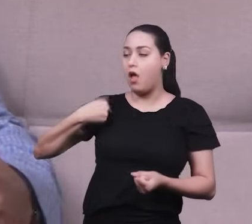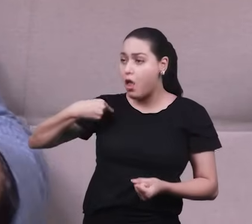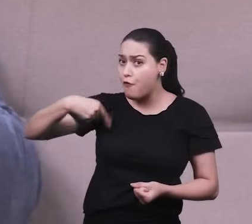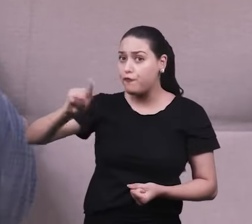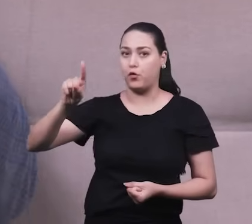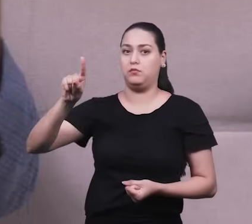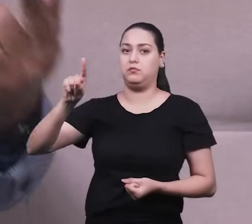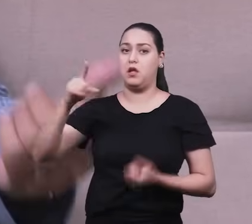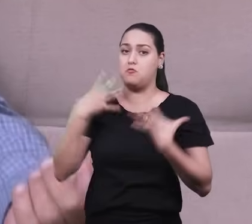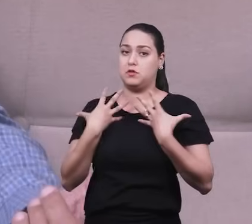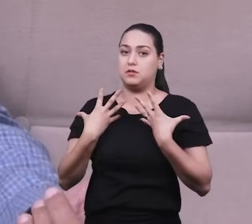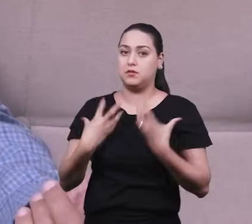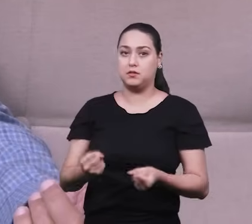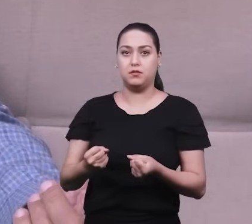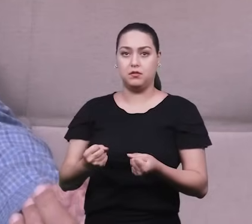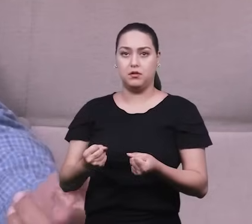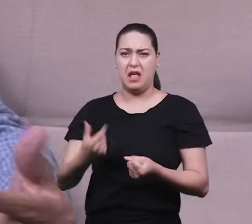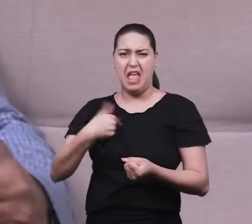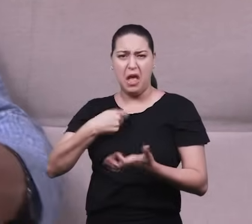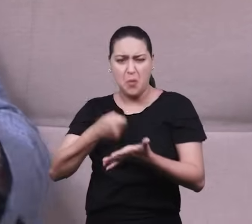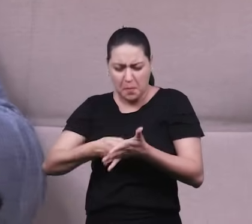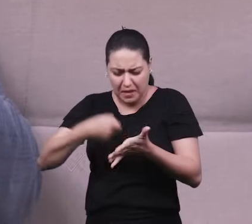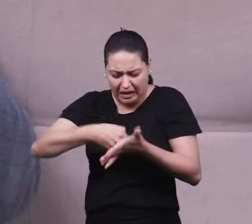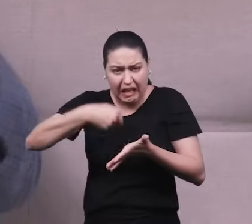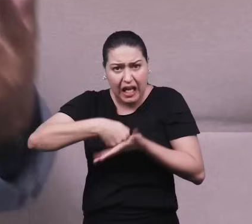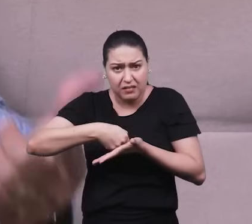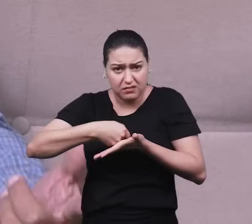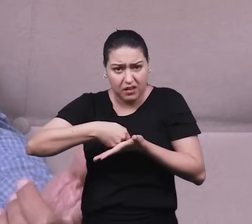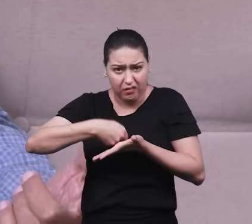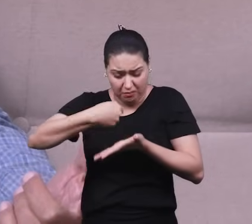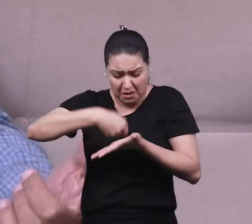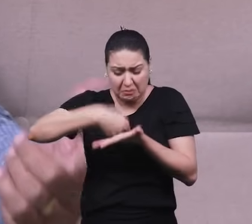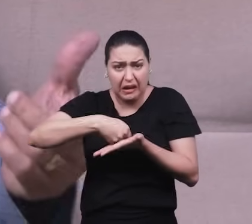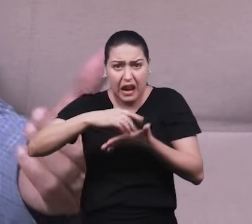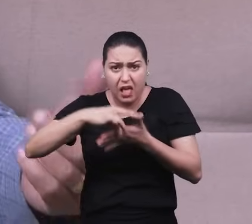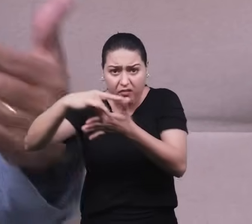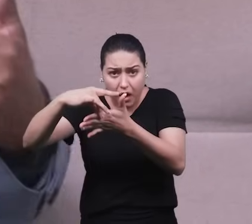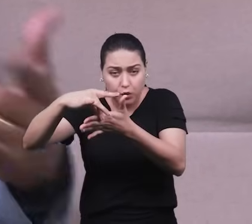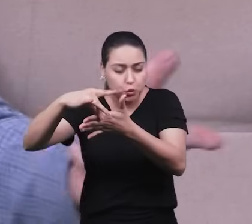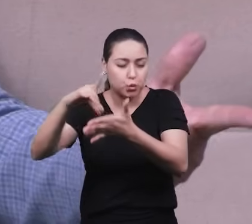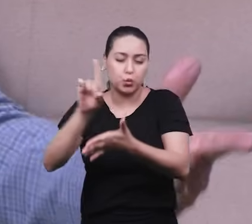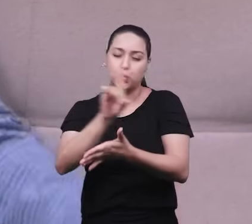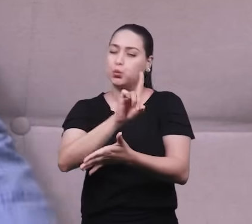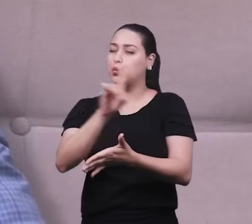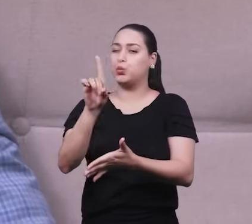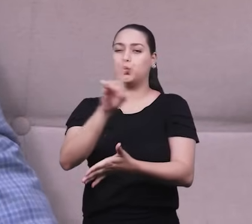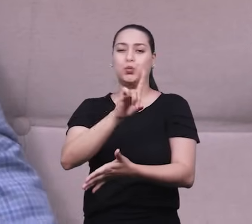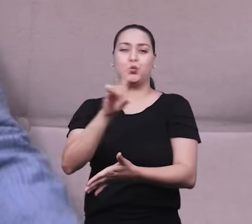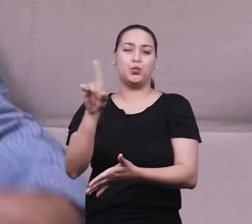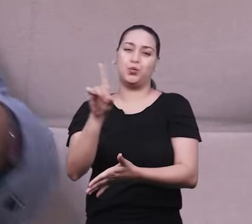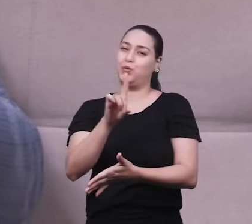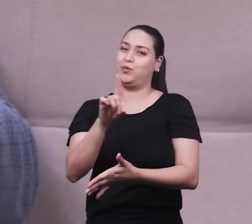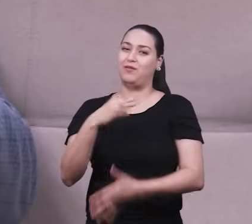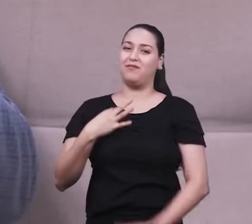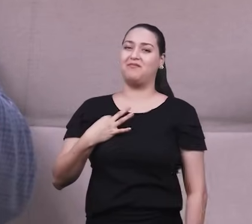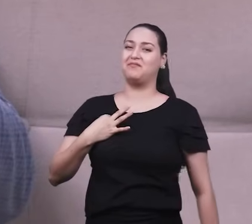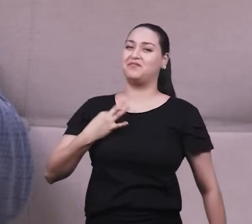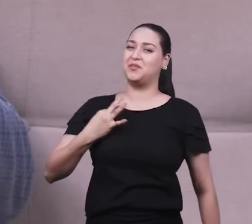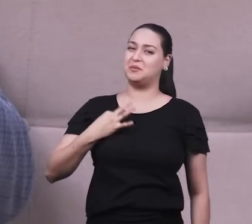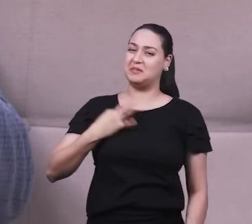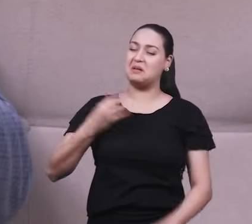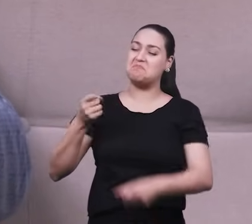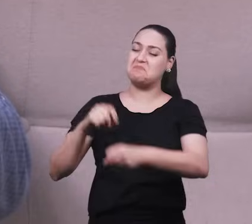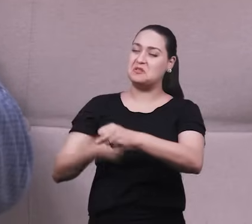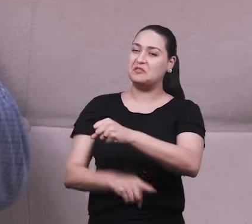a Deus. Eu vou me entregar. Eu não vou ser forçado a nada. Eu acho muito profundo isso.